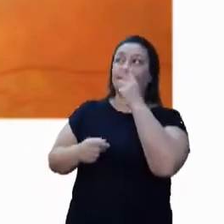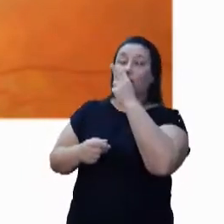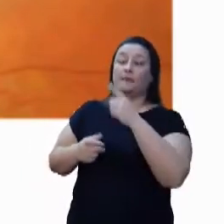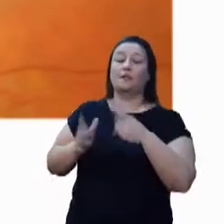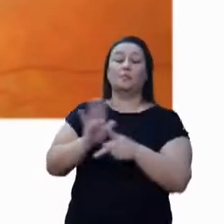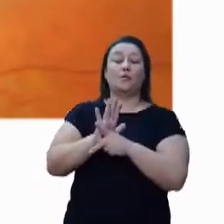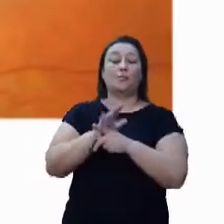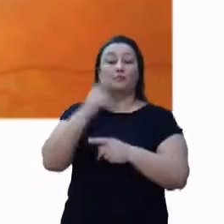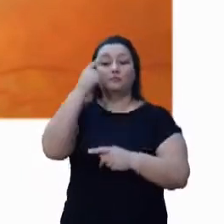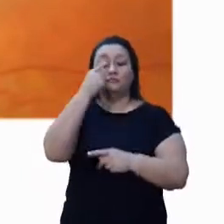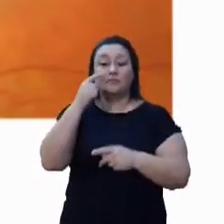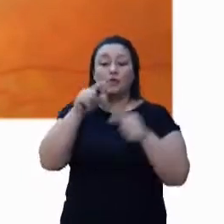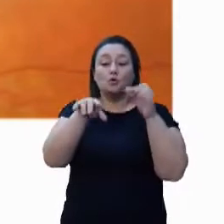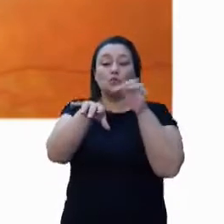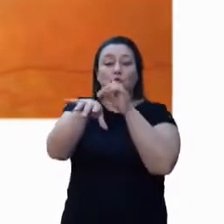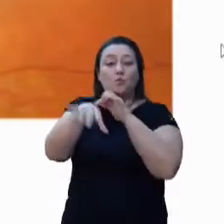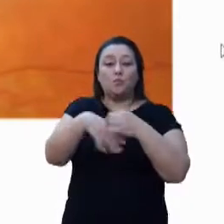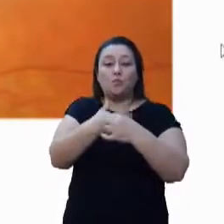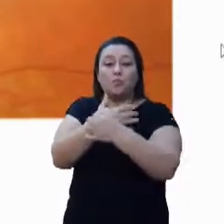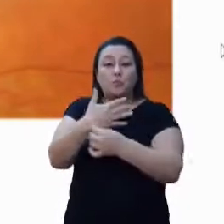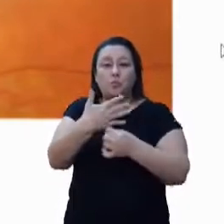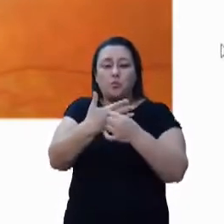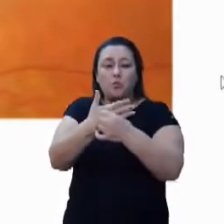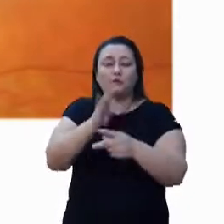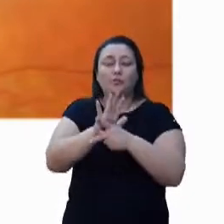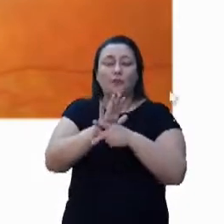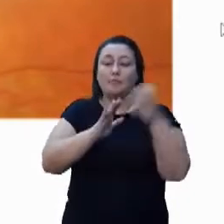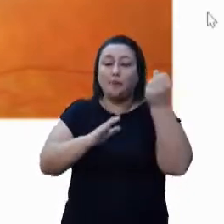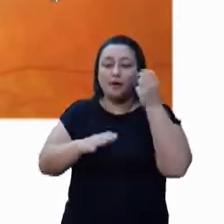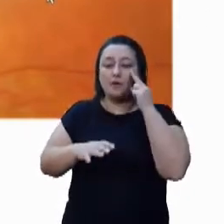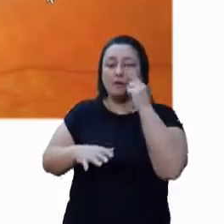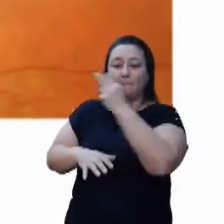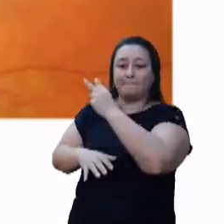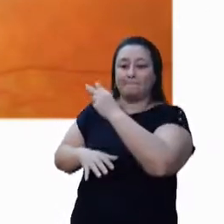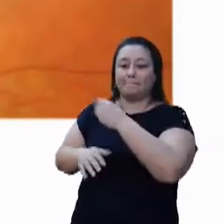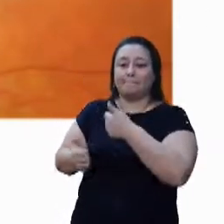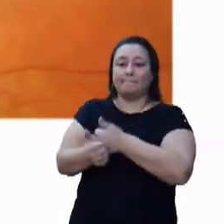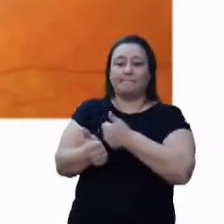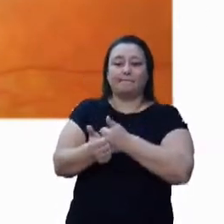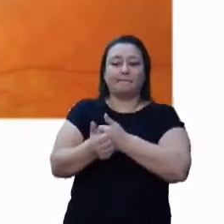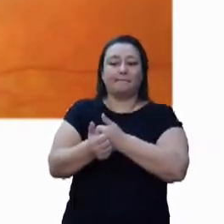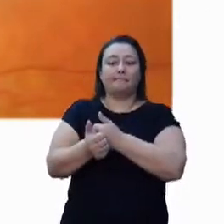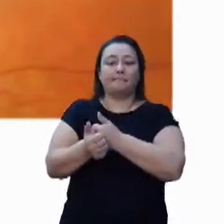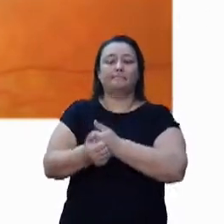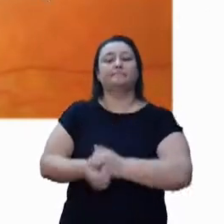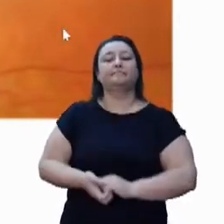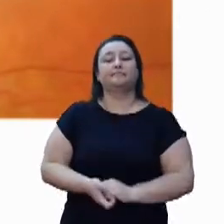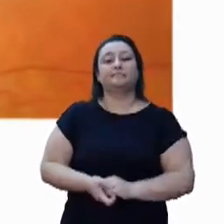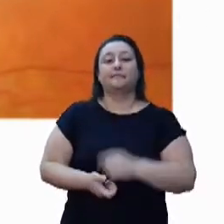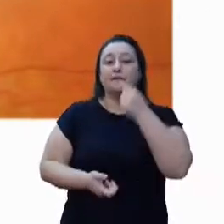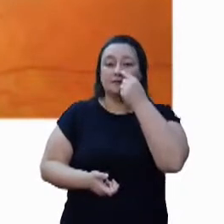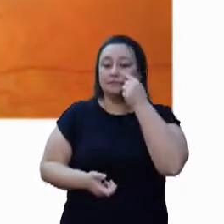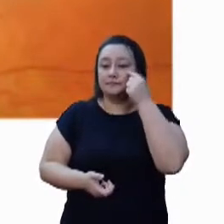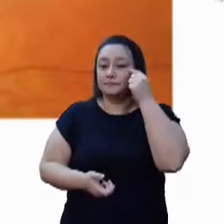mácula, que são esses pontos esbranquiçados aqui, ao redor da região perifoveal da